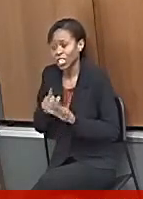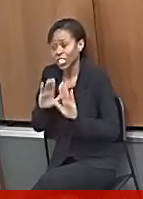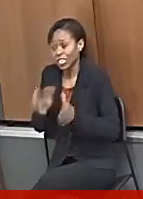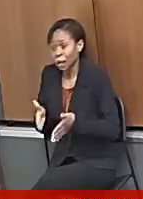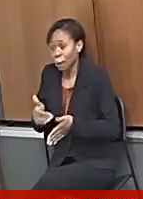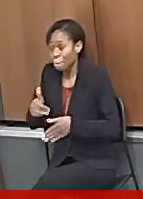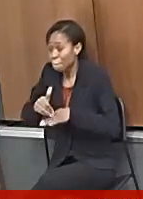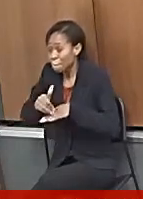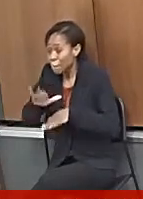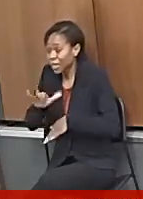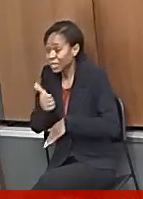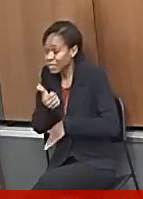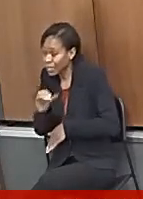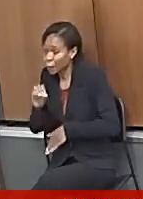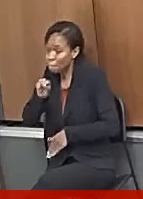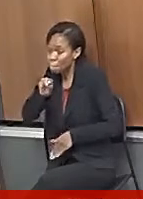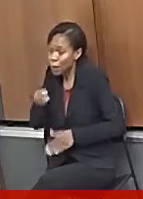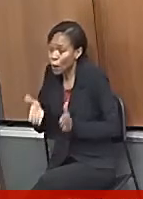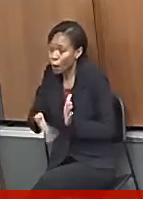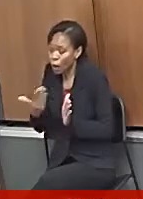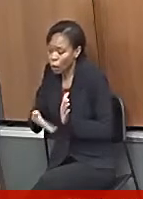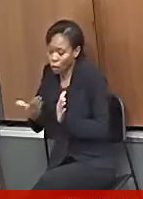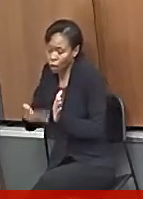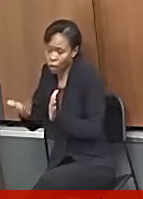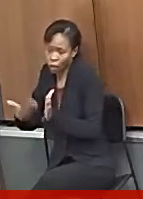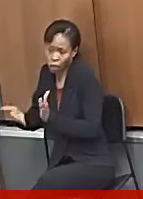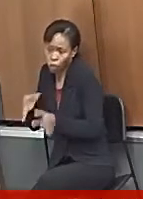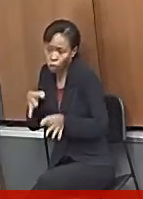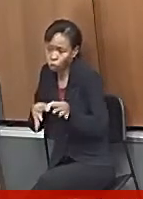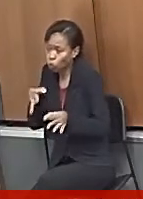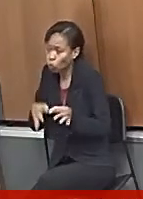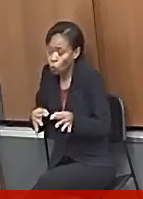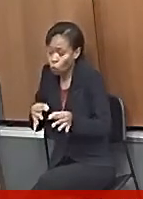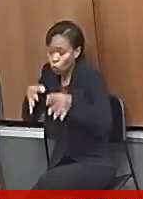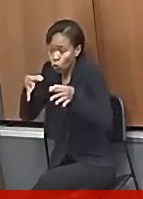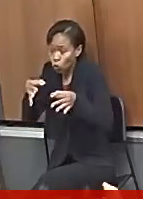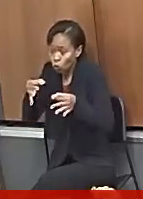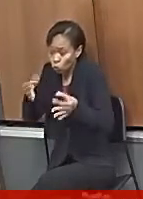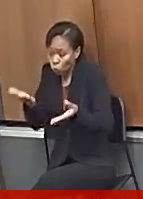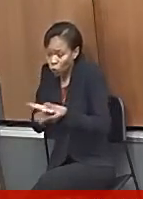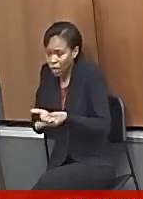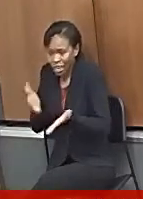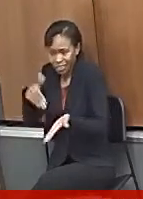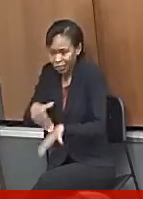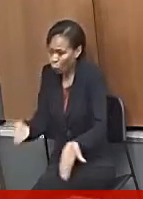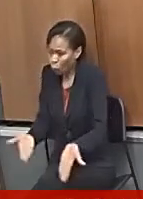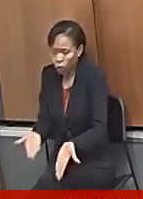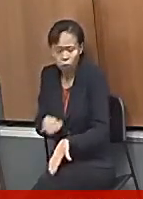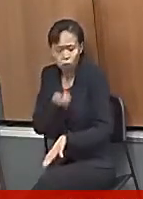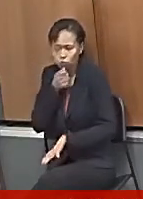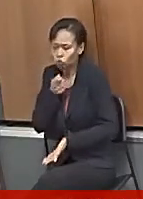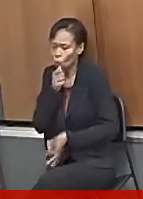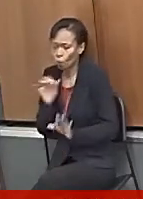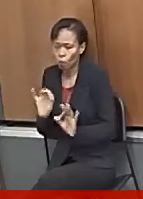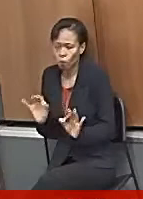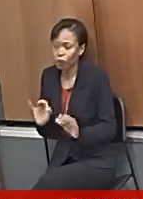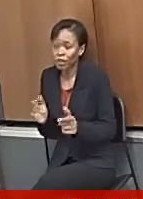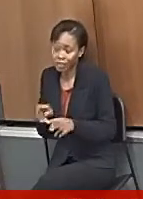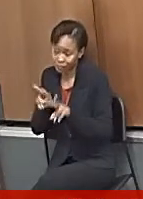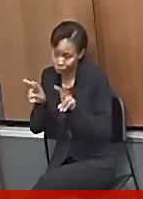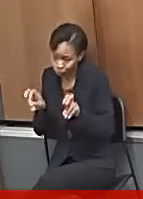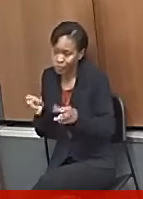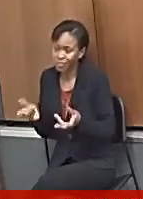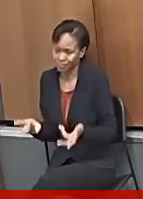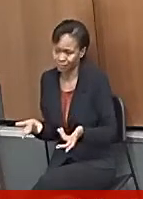páginas simplesmente não foi julgado até hoje essa questão realmente que